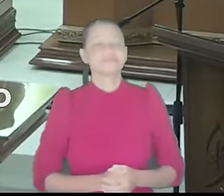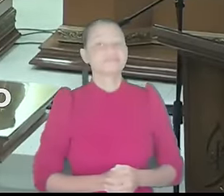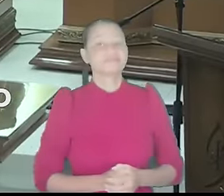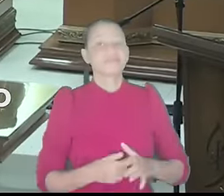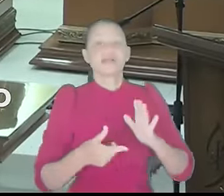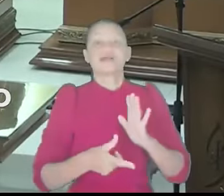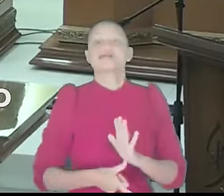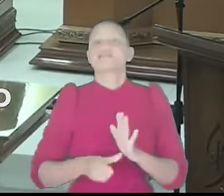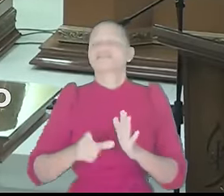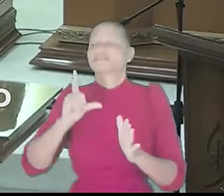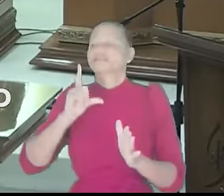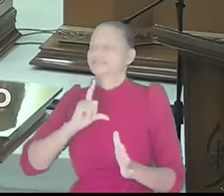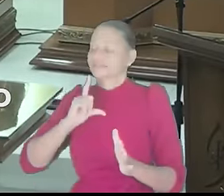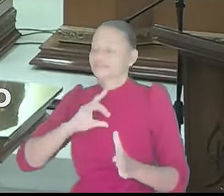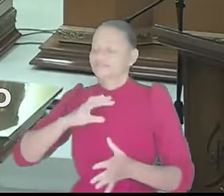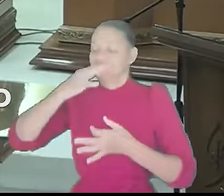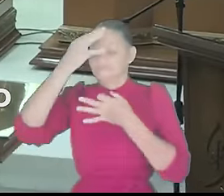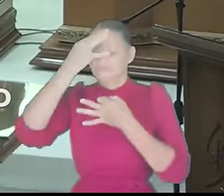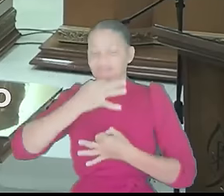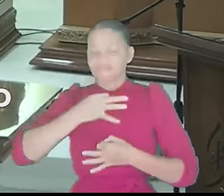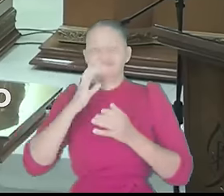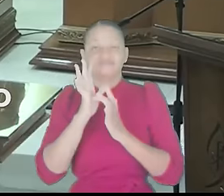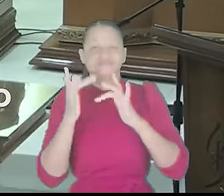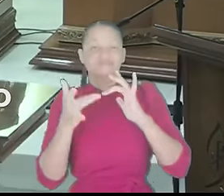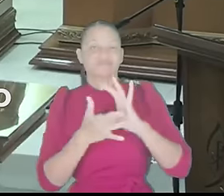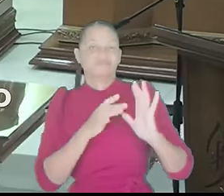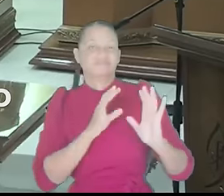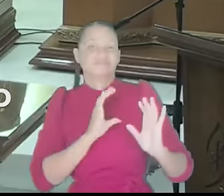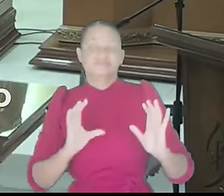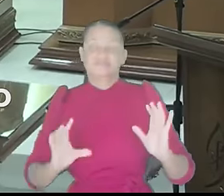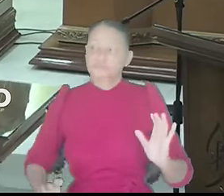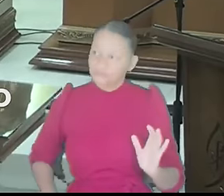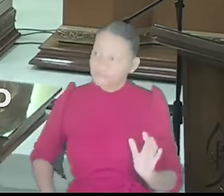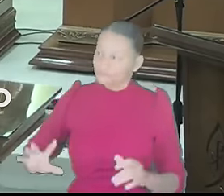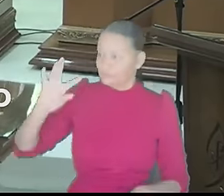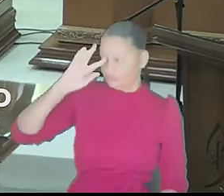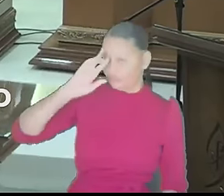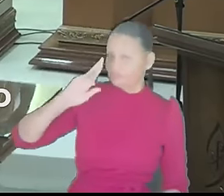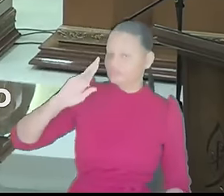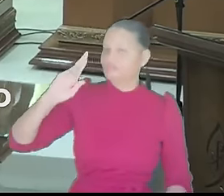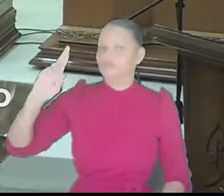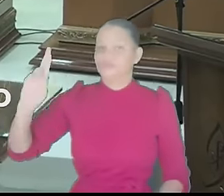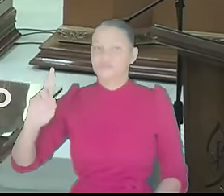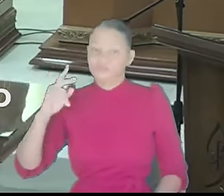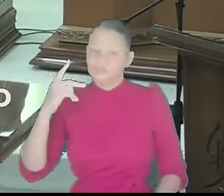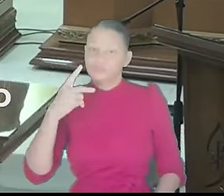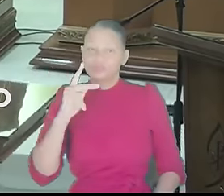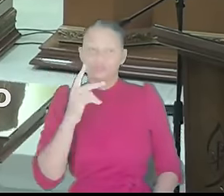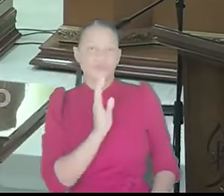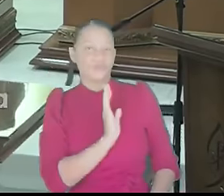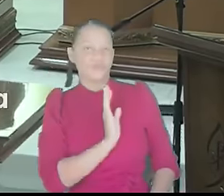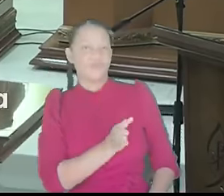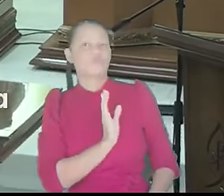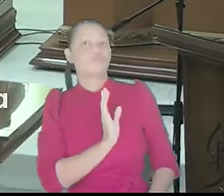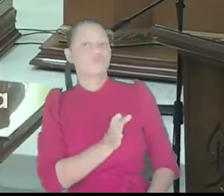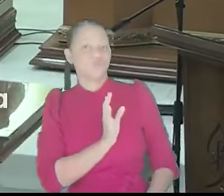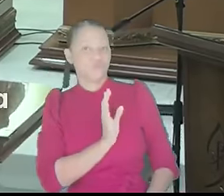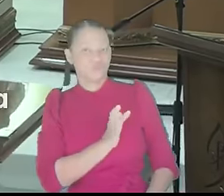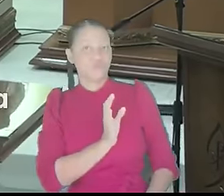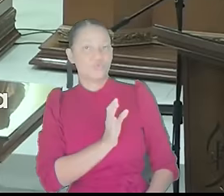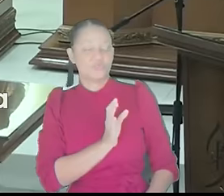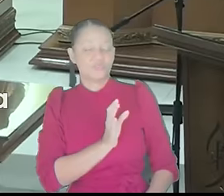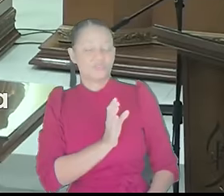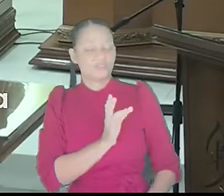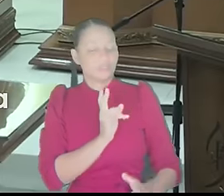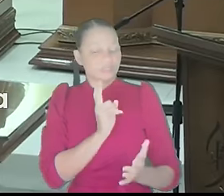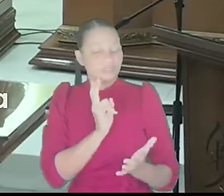Antes santificai a Cristo como o Senhor em vosso coração, e estais